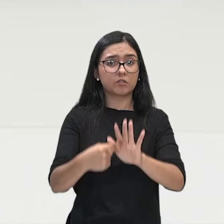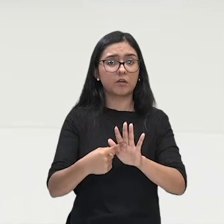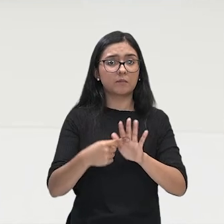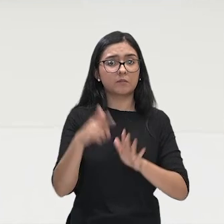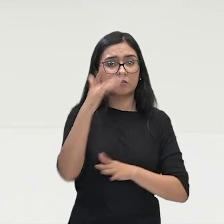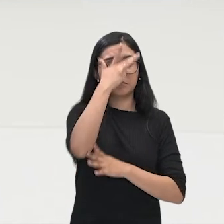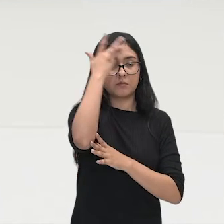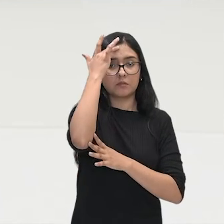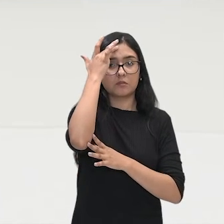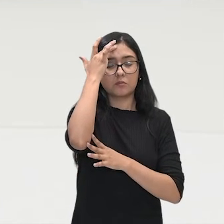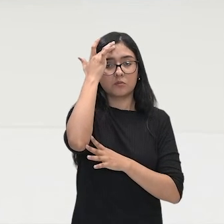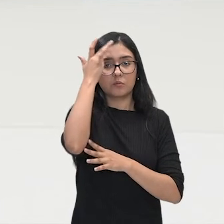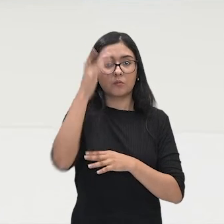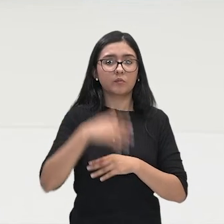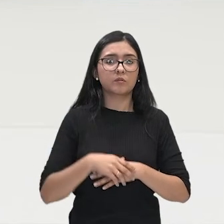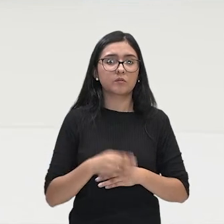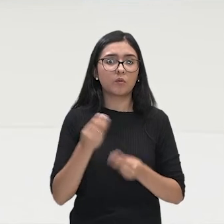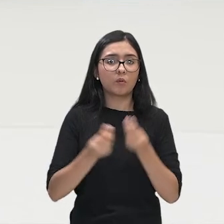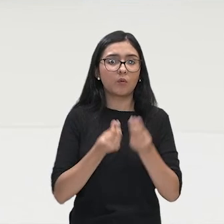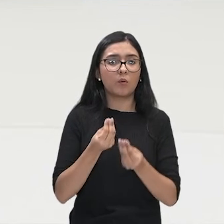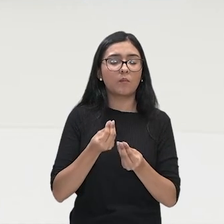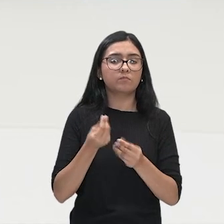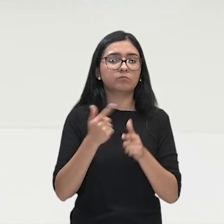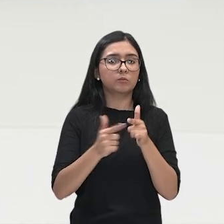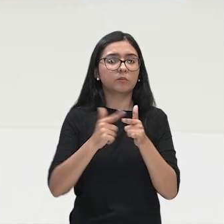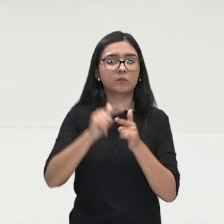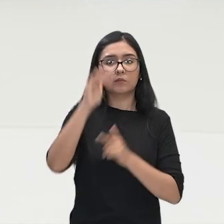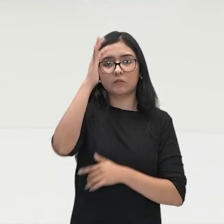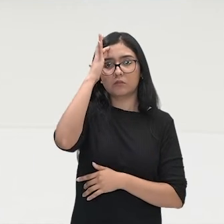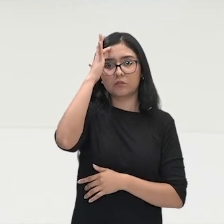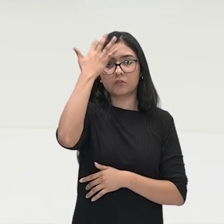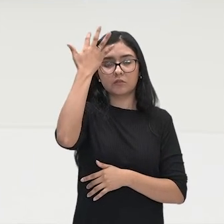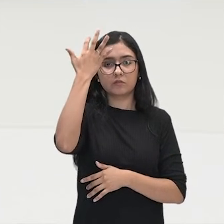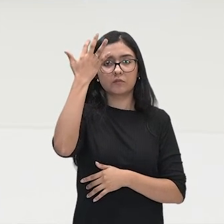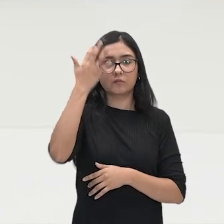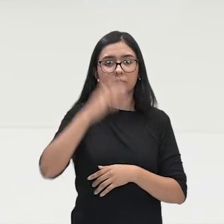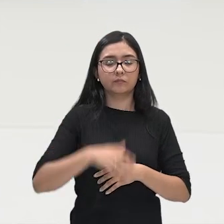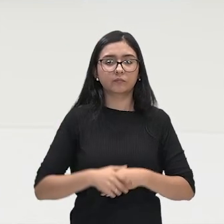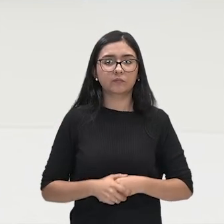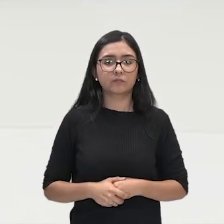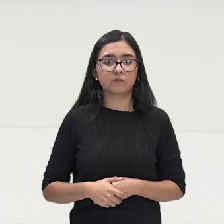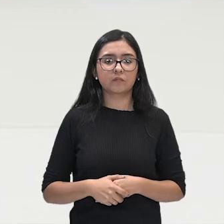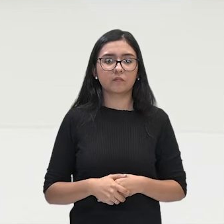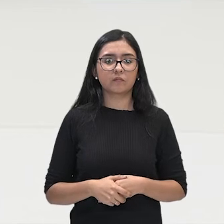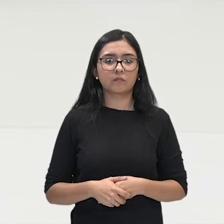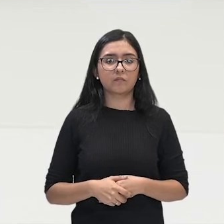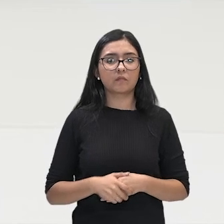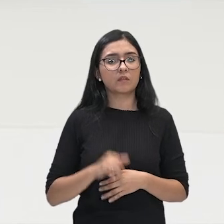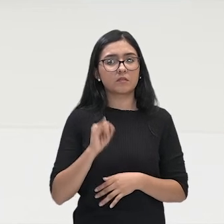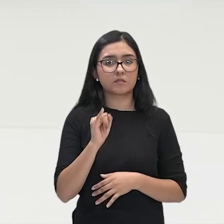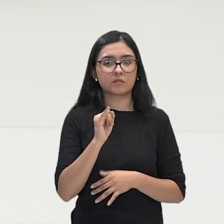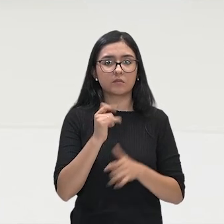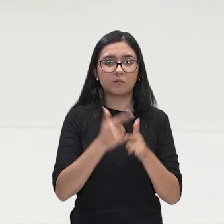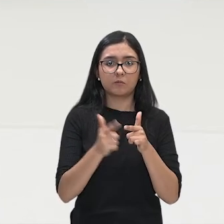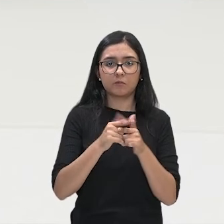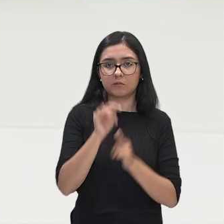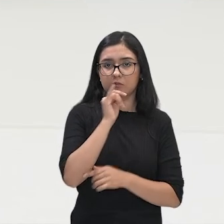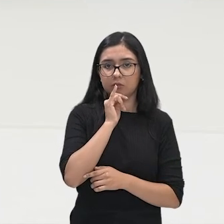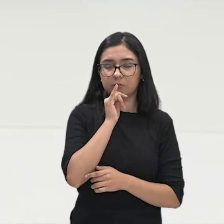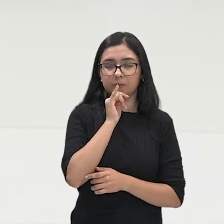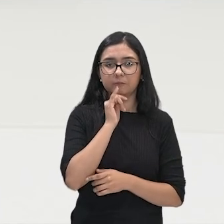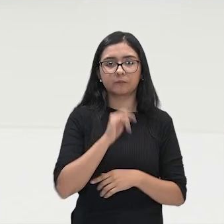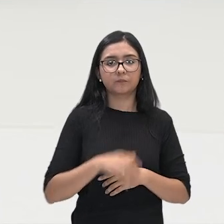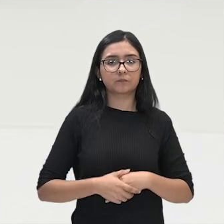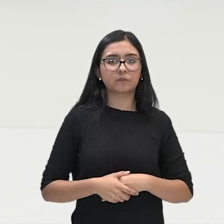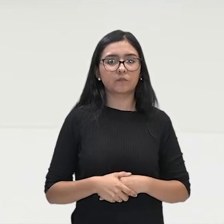pessoas procurar recursos para melhorar aquele determinado, se for um problema, né, por exemplo.